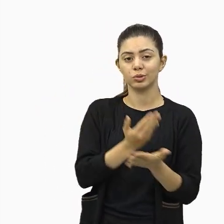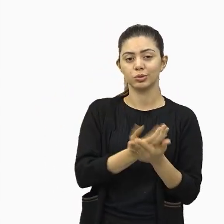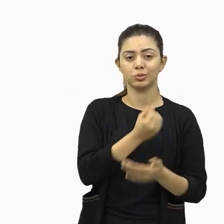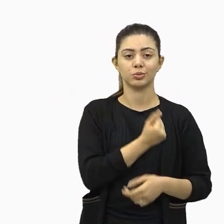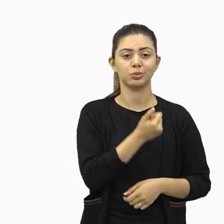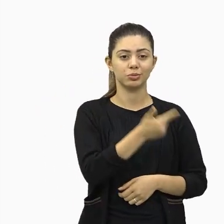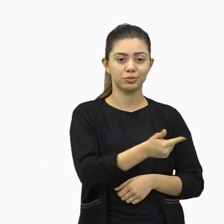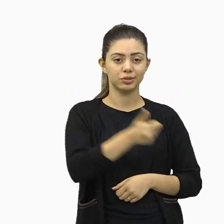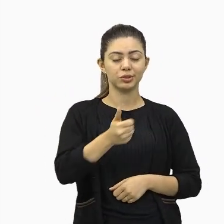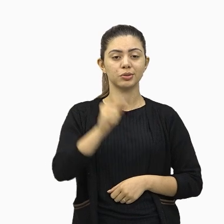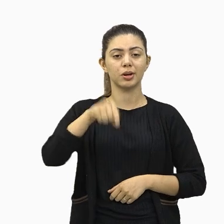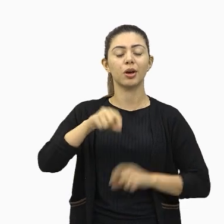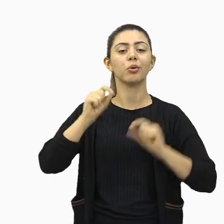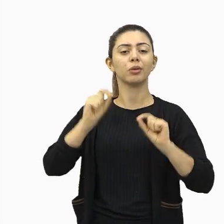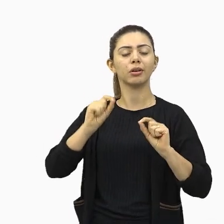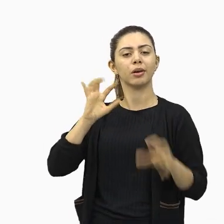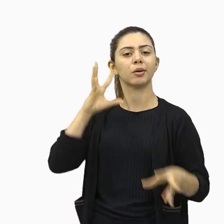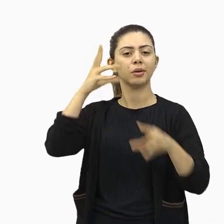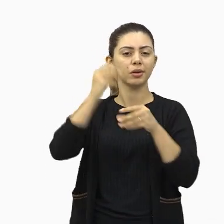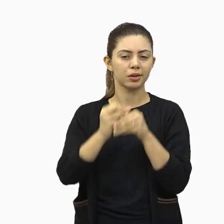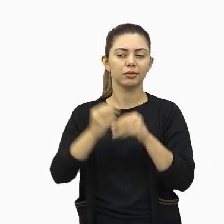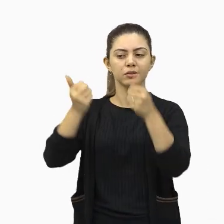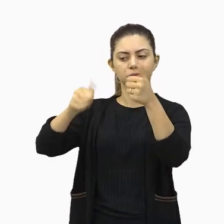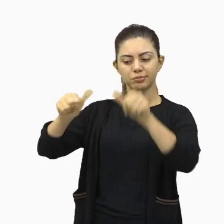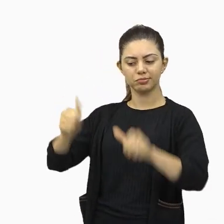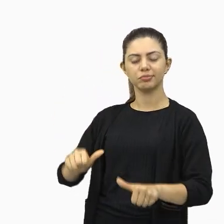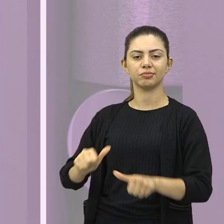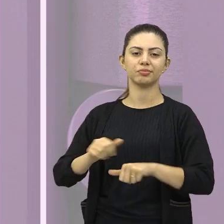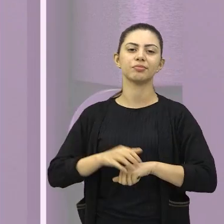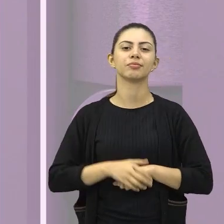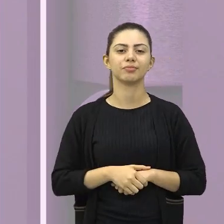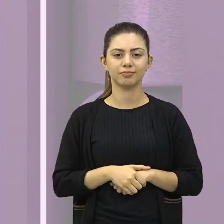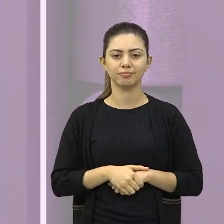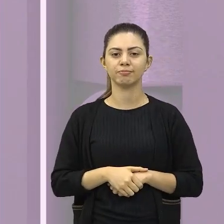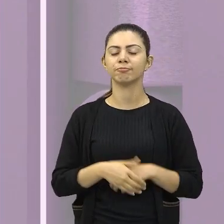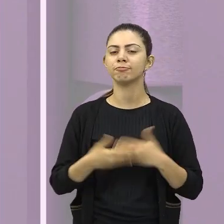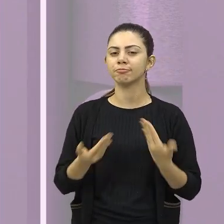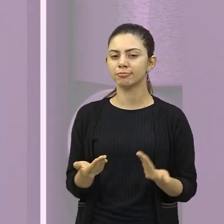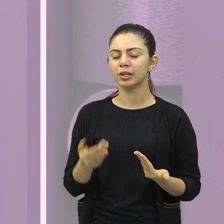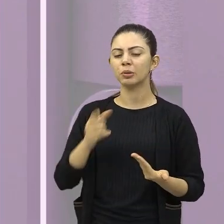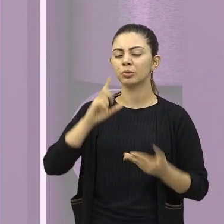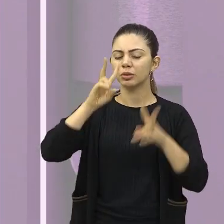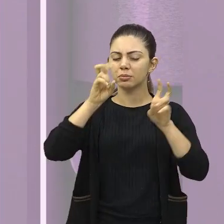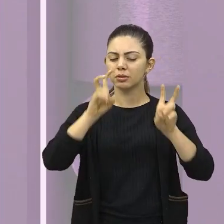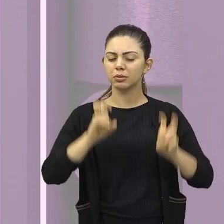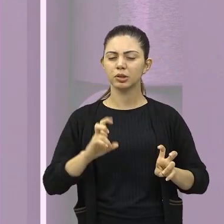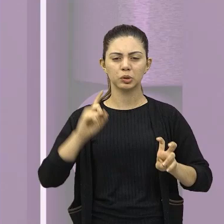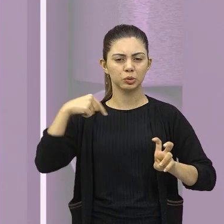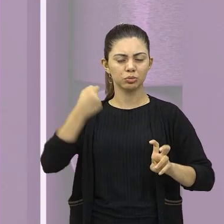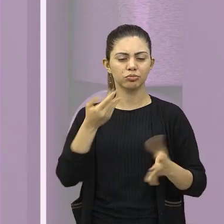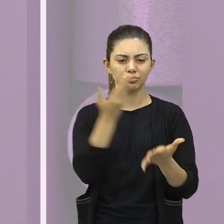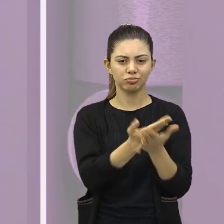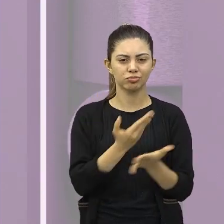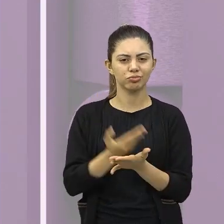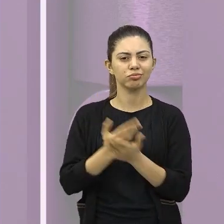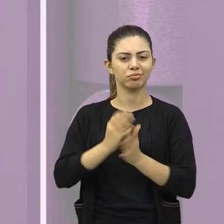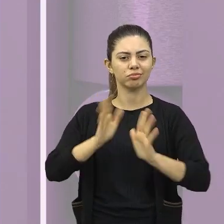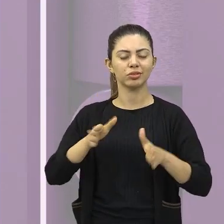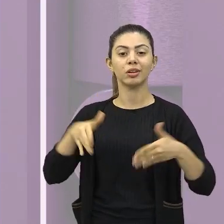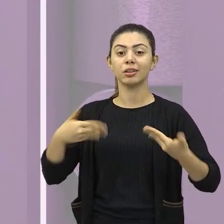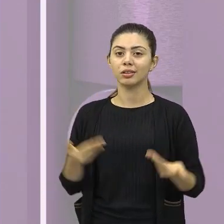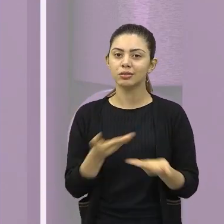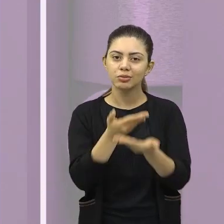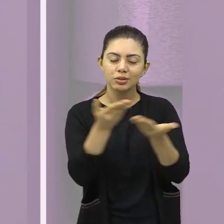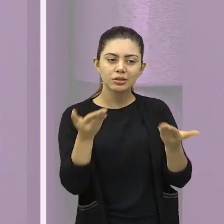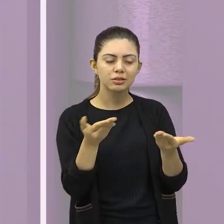número 21 é uma aula dedicada à revisão e avaliação de tudo que nós estivemos estudando aqui. Então